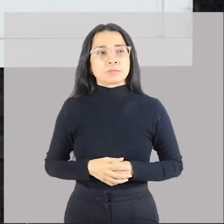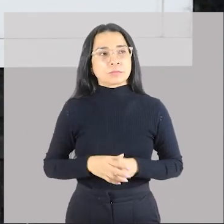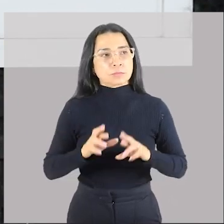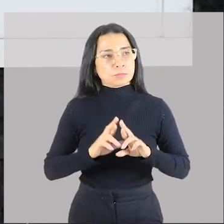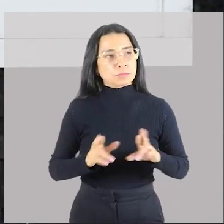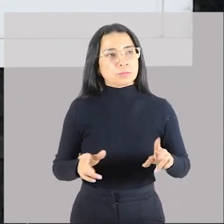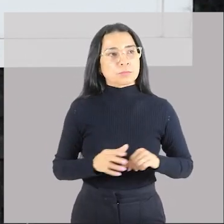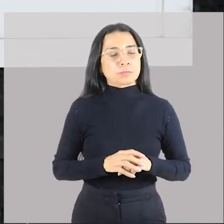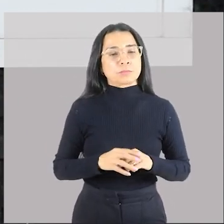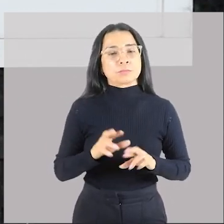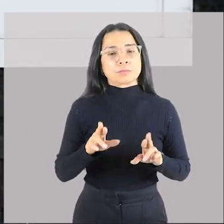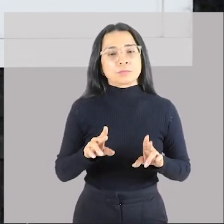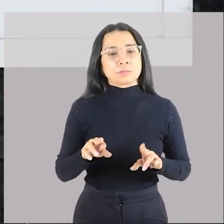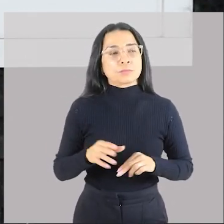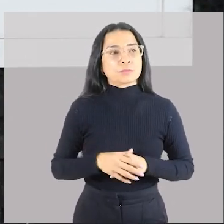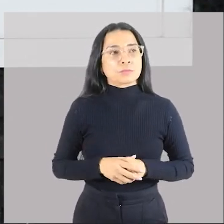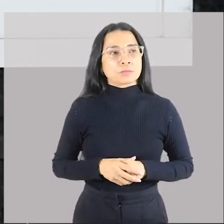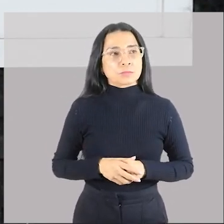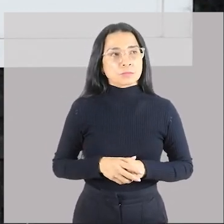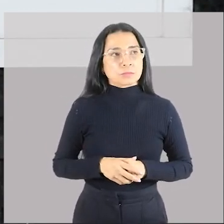desvalorização, vai ser igual a